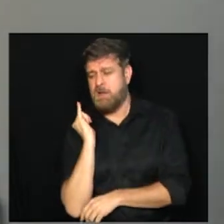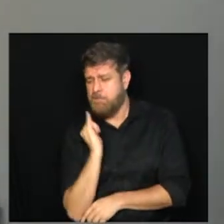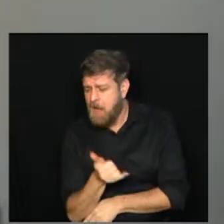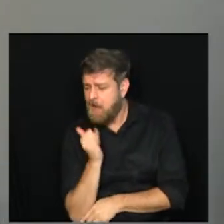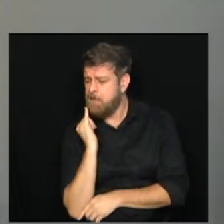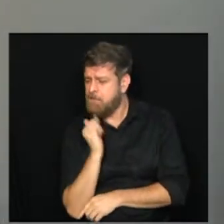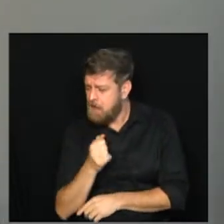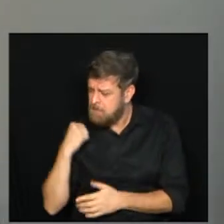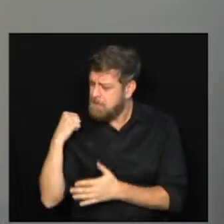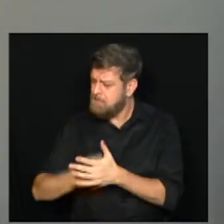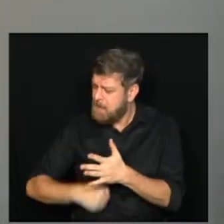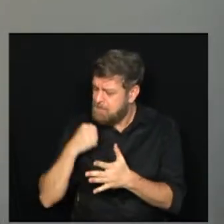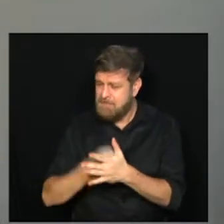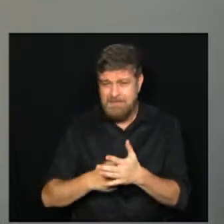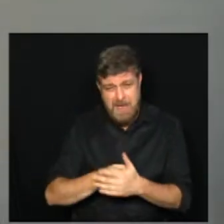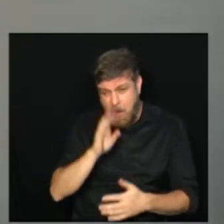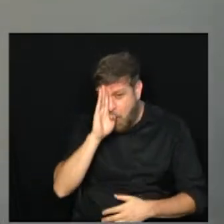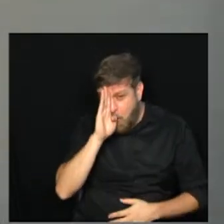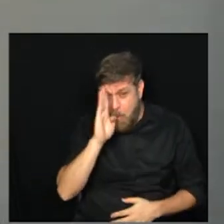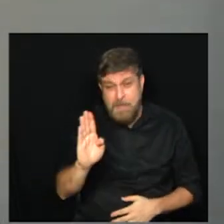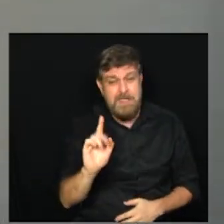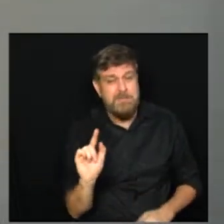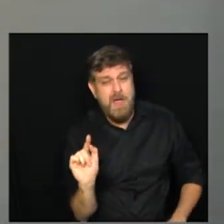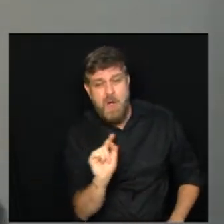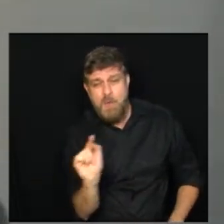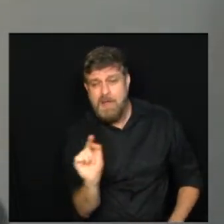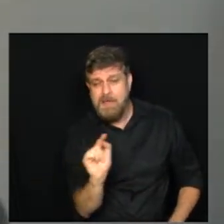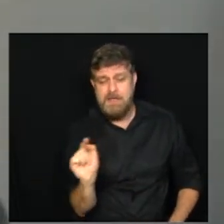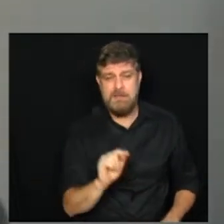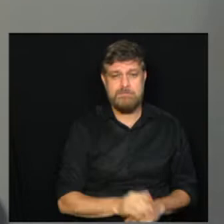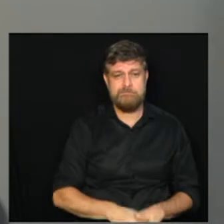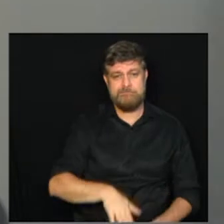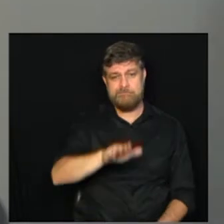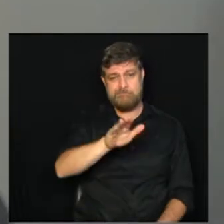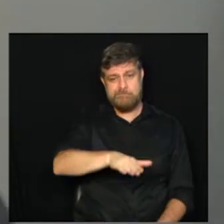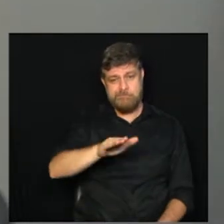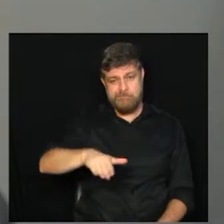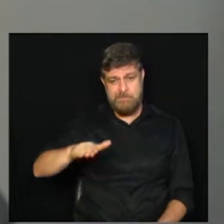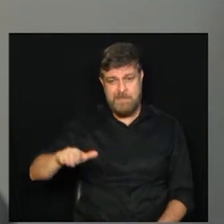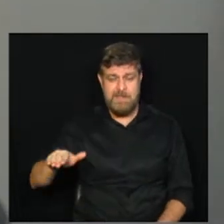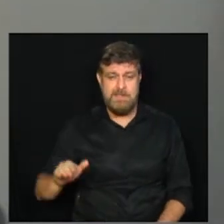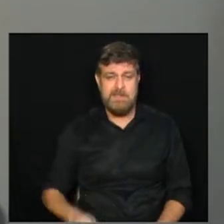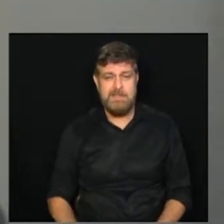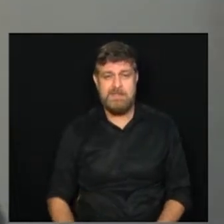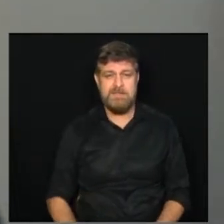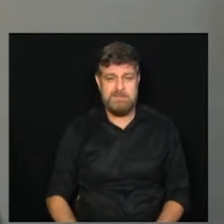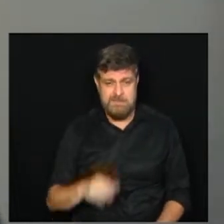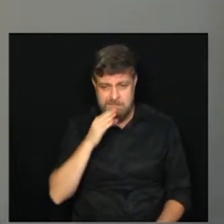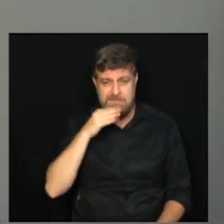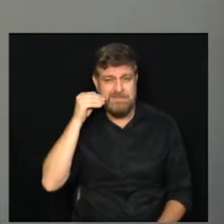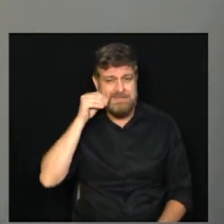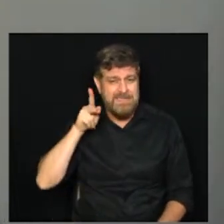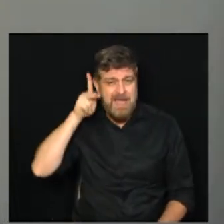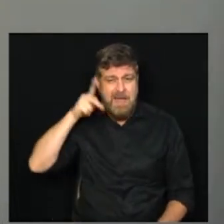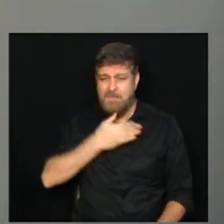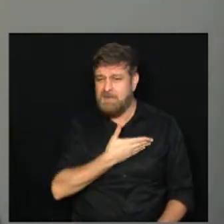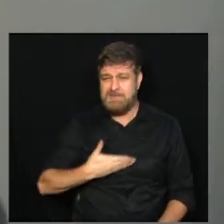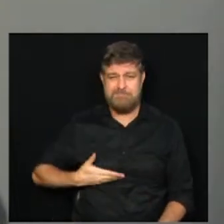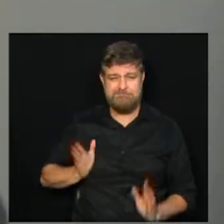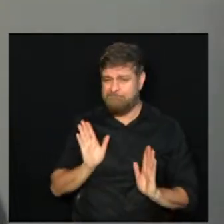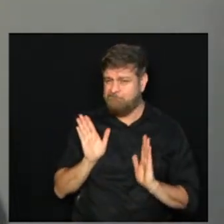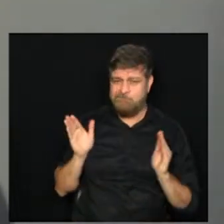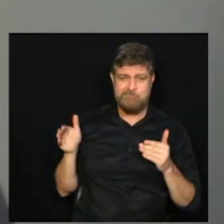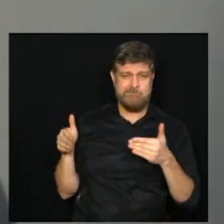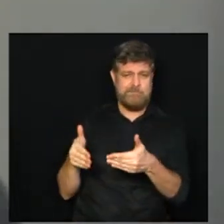A prioridade absoluta prioridade nas políticas públicas para as crianças e adolescentes de